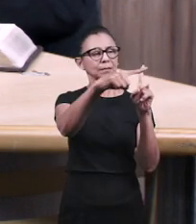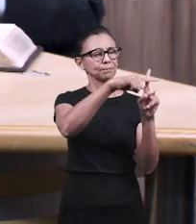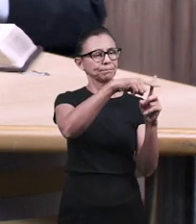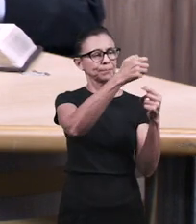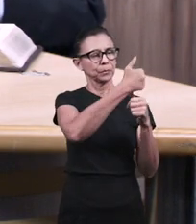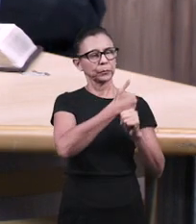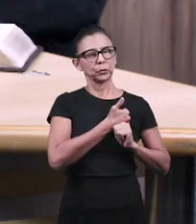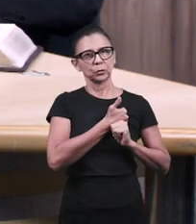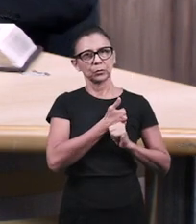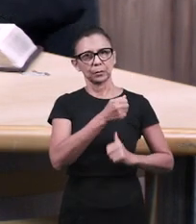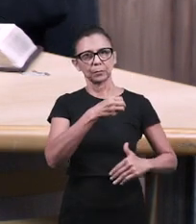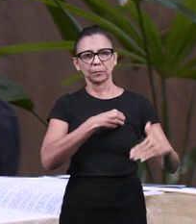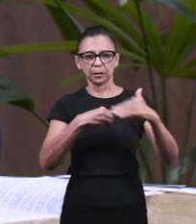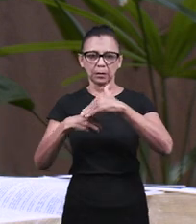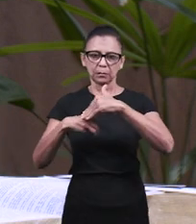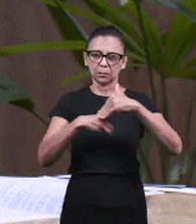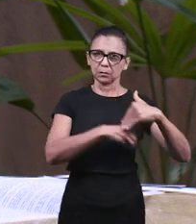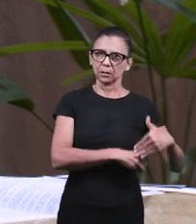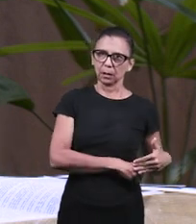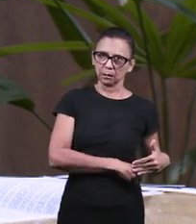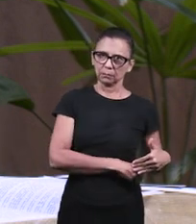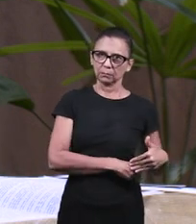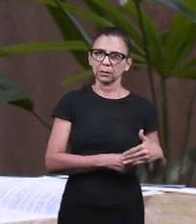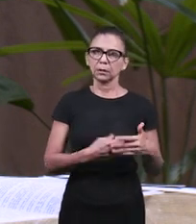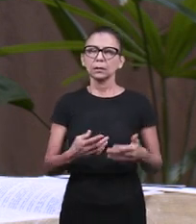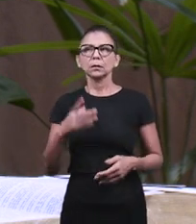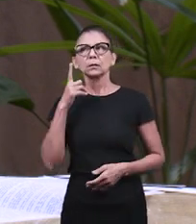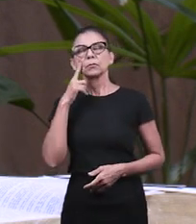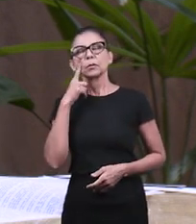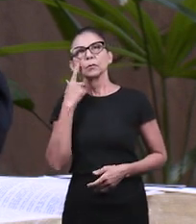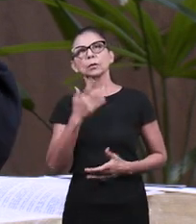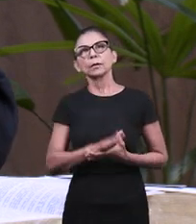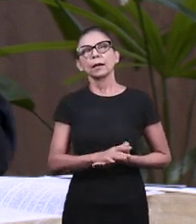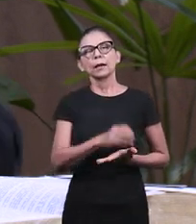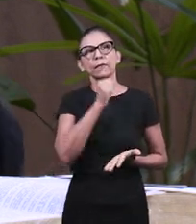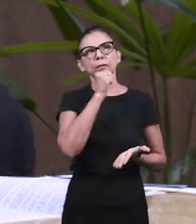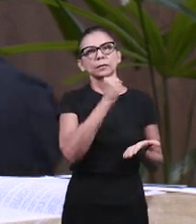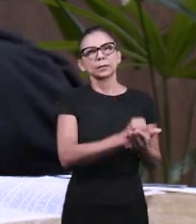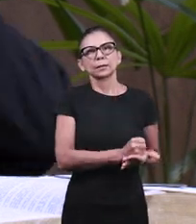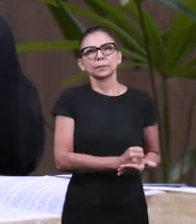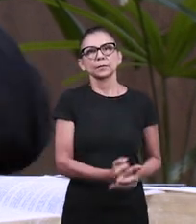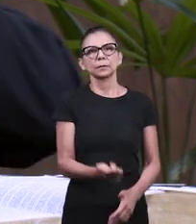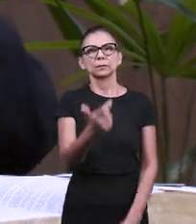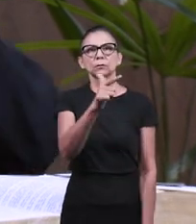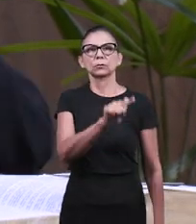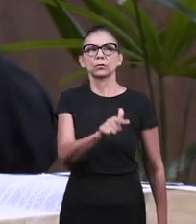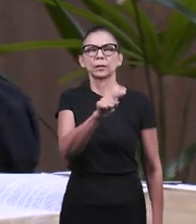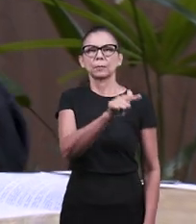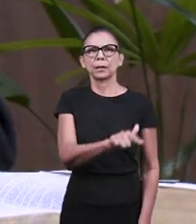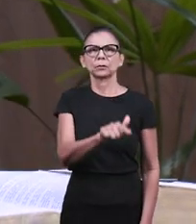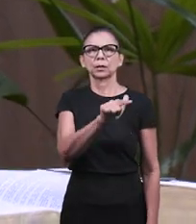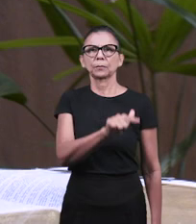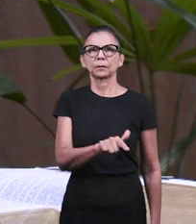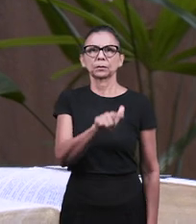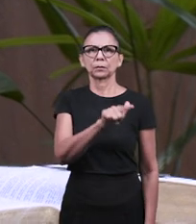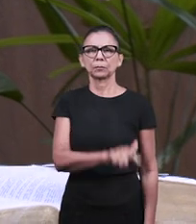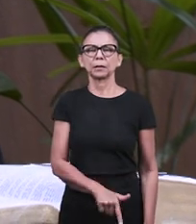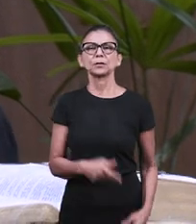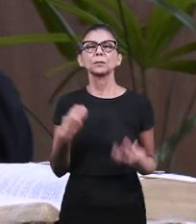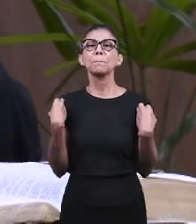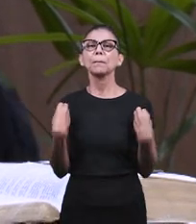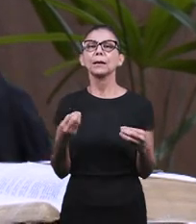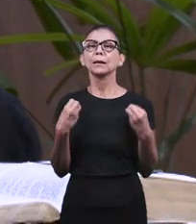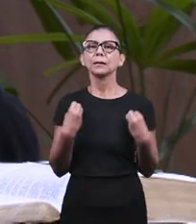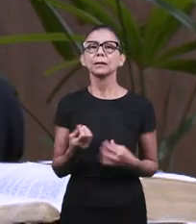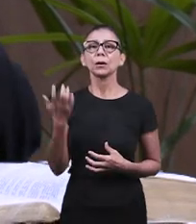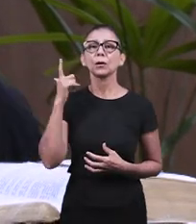é repetitivo, que, vamos dizer assim, é uma tentativa desesperada de alcançar a perfeição